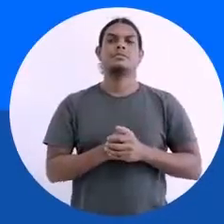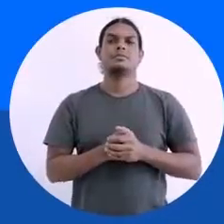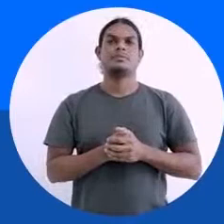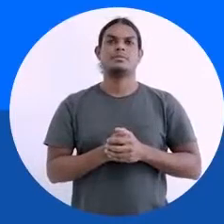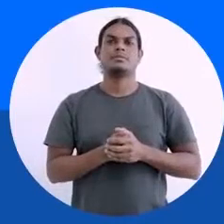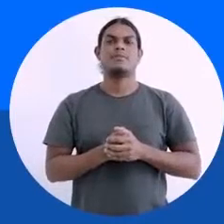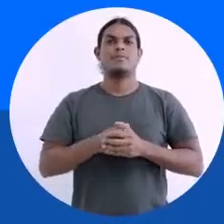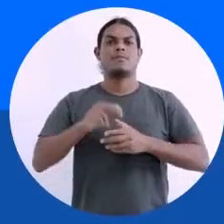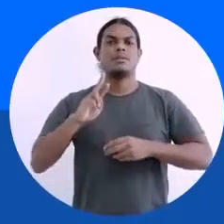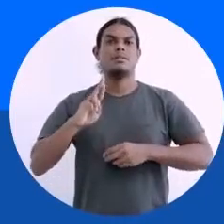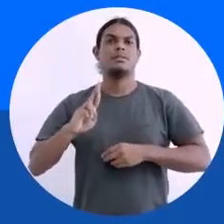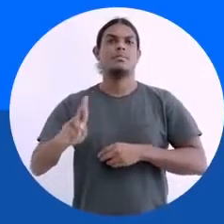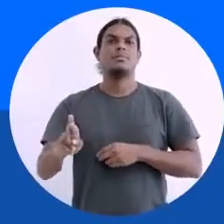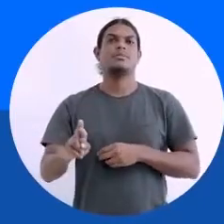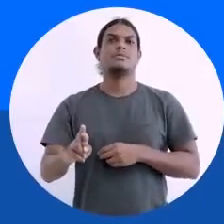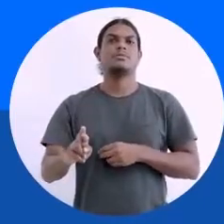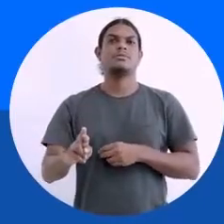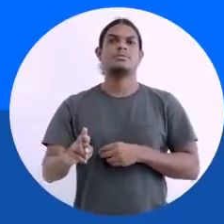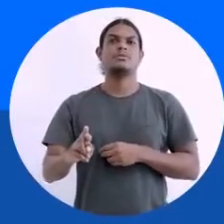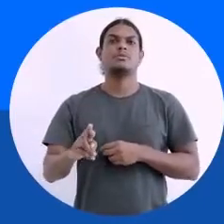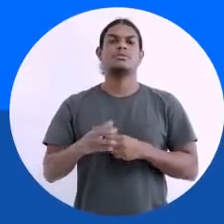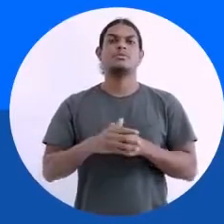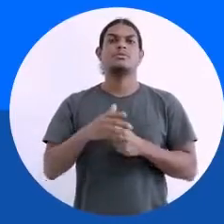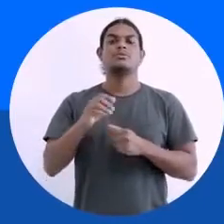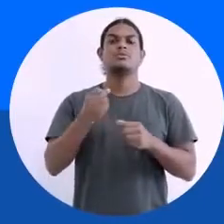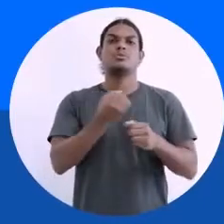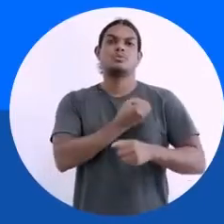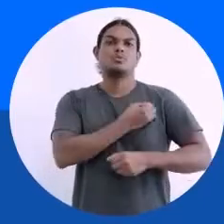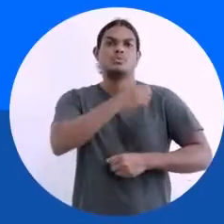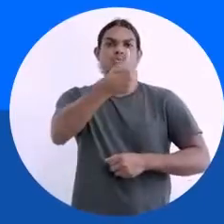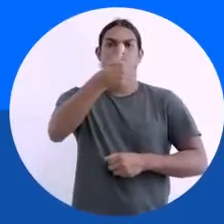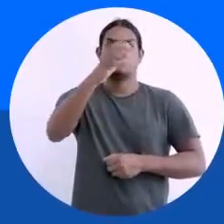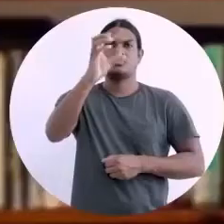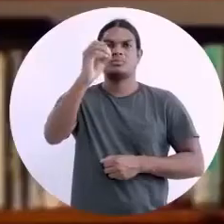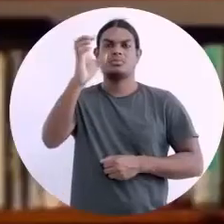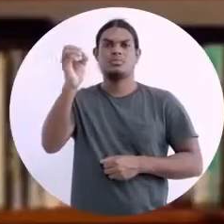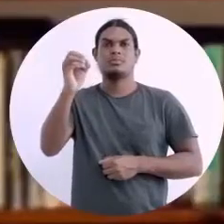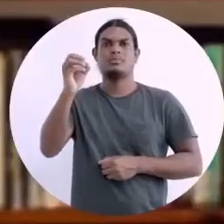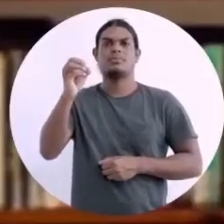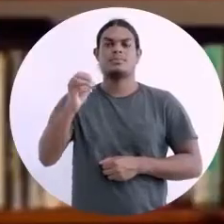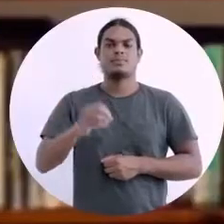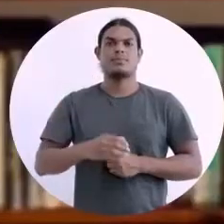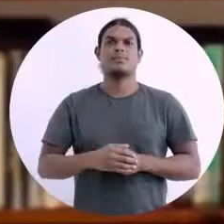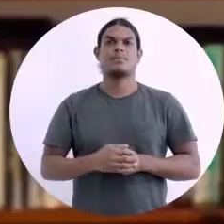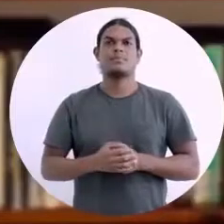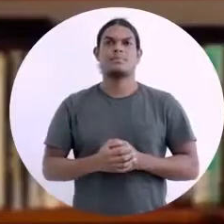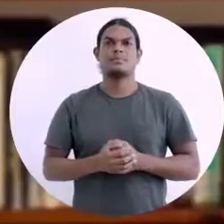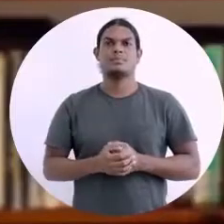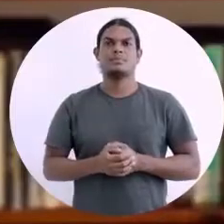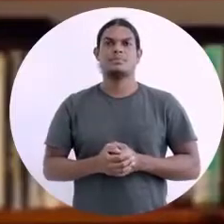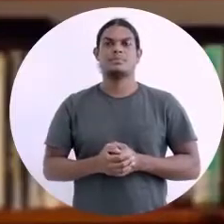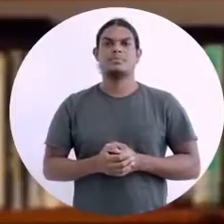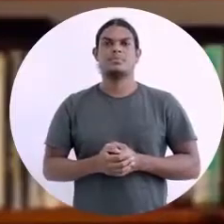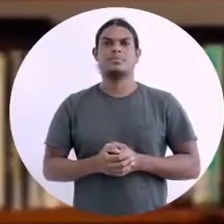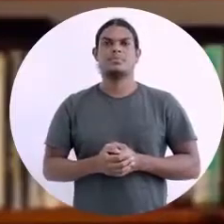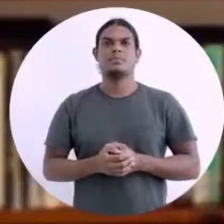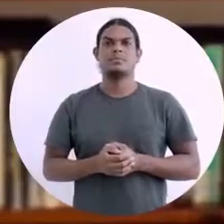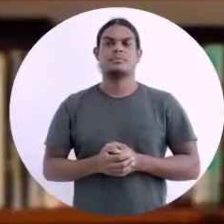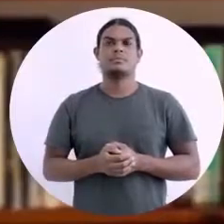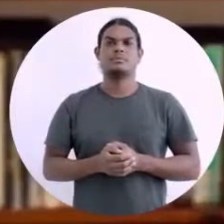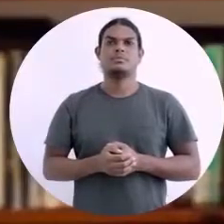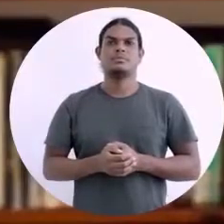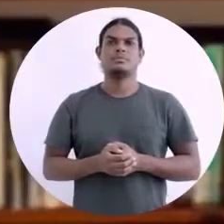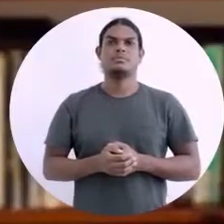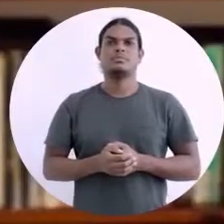ele representou pelo código 100, 100, número 100, tá no código decimal. A partir disso